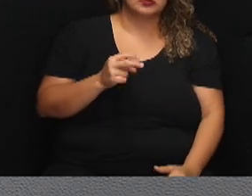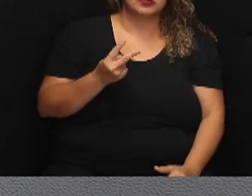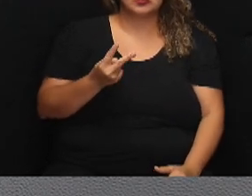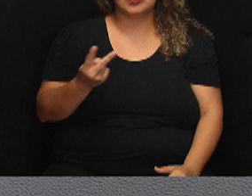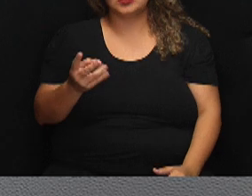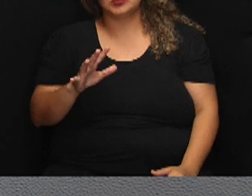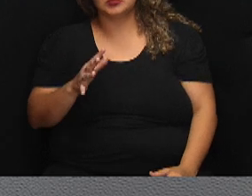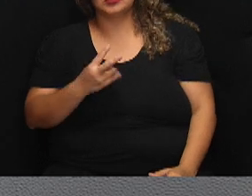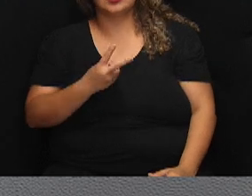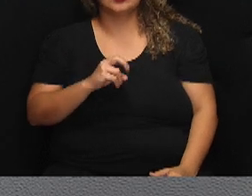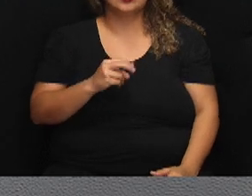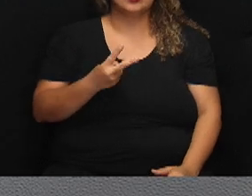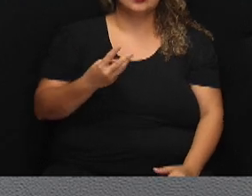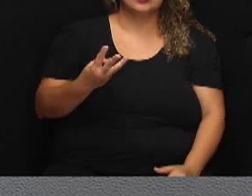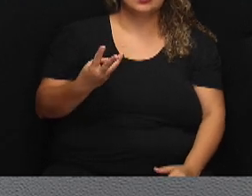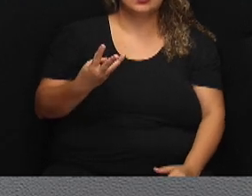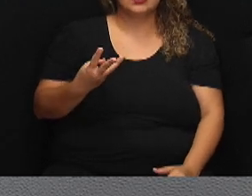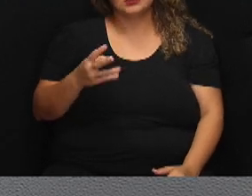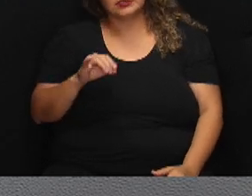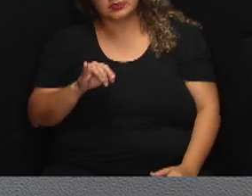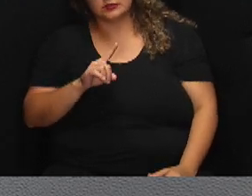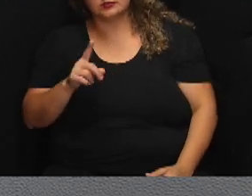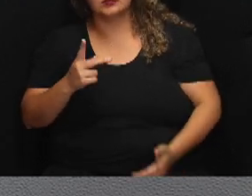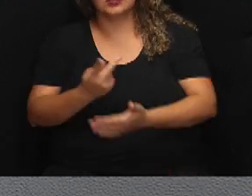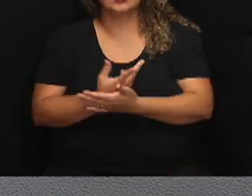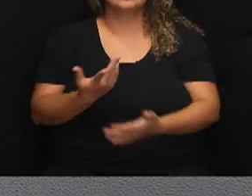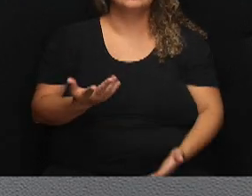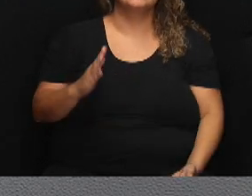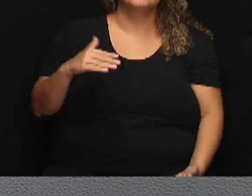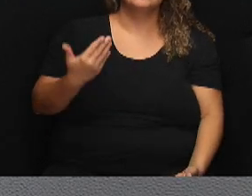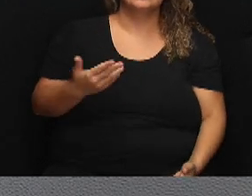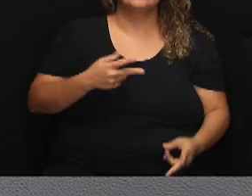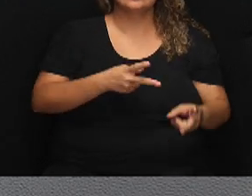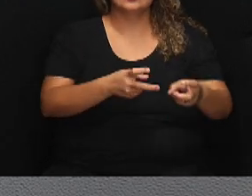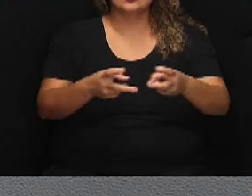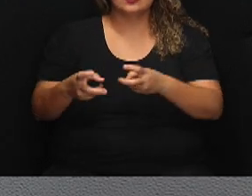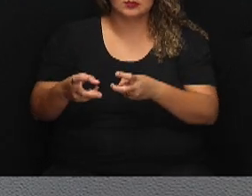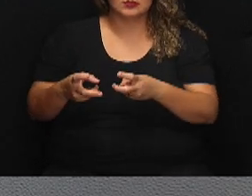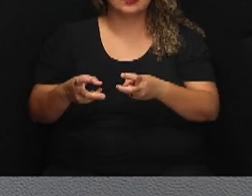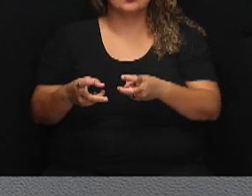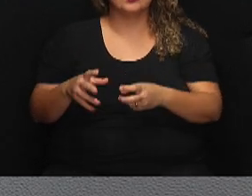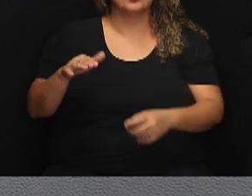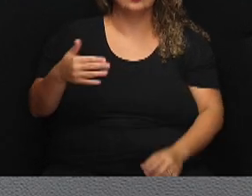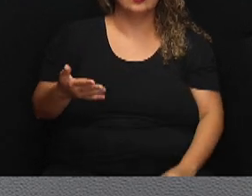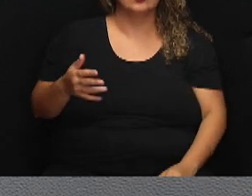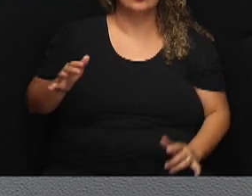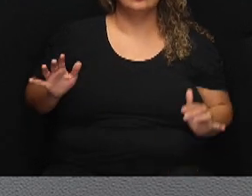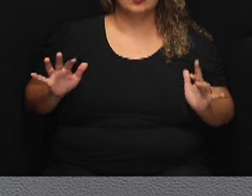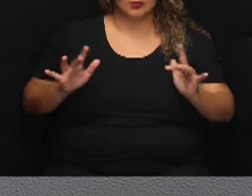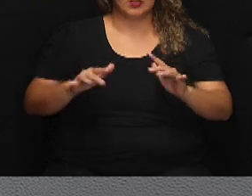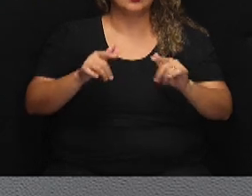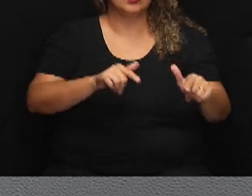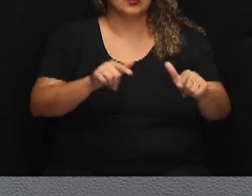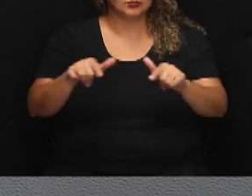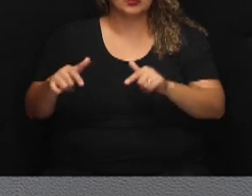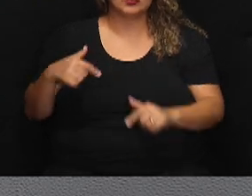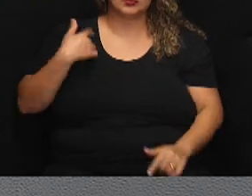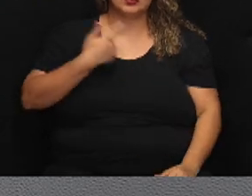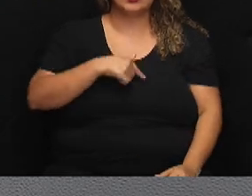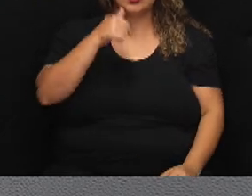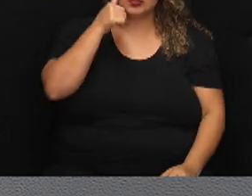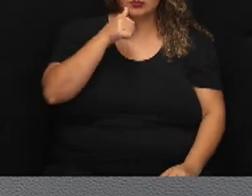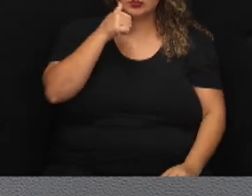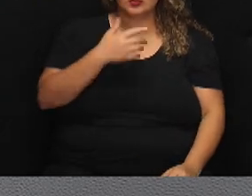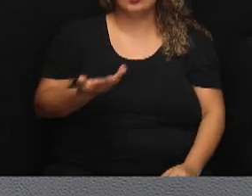2022, 2023, se eu não me engano. E a gente consegue perceber que quando a gente começa a ocupar mais os espaços, nós,